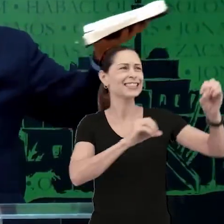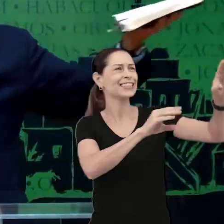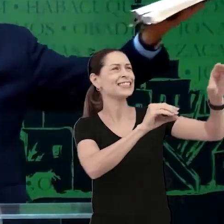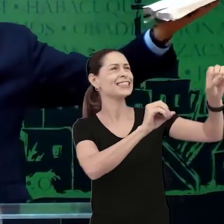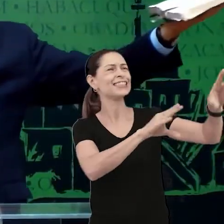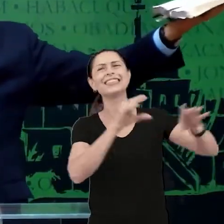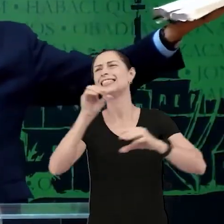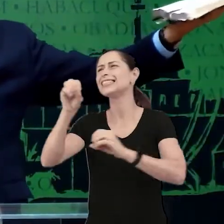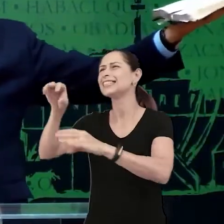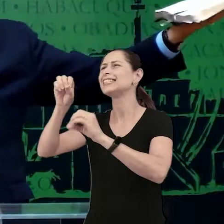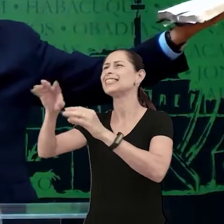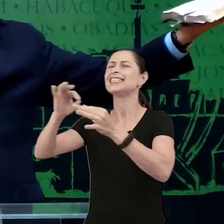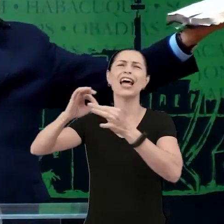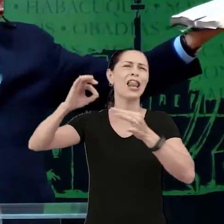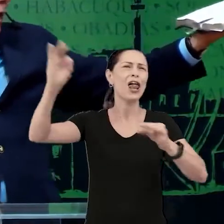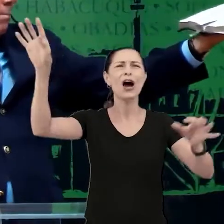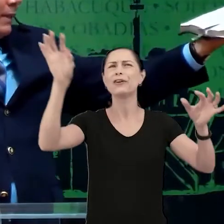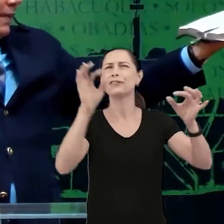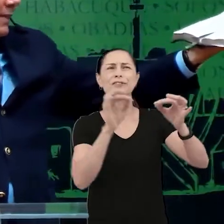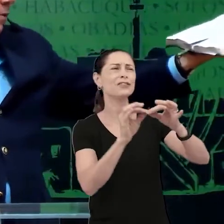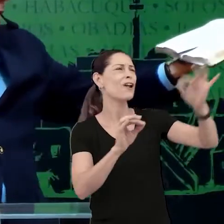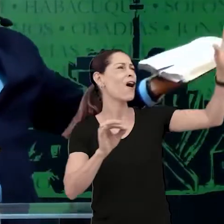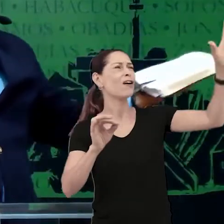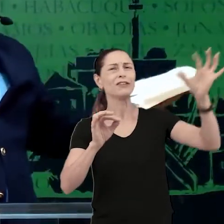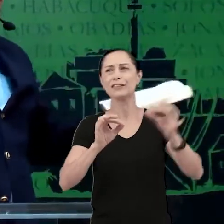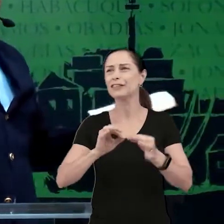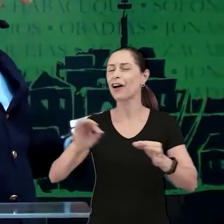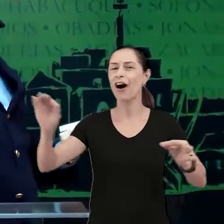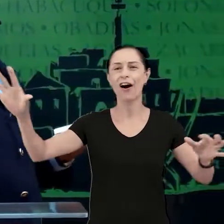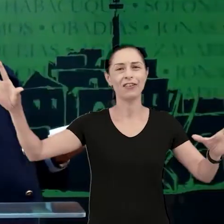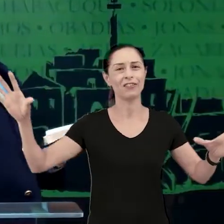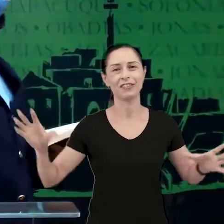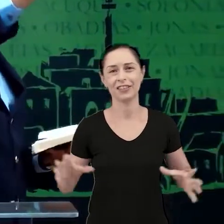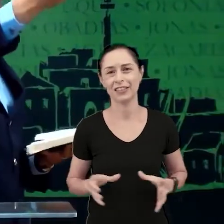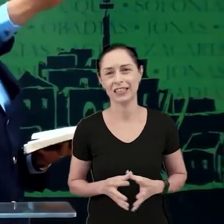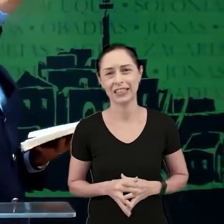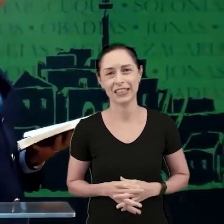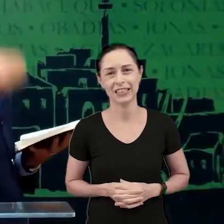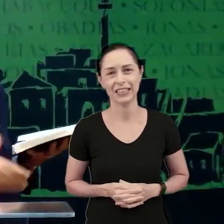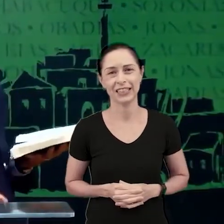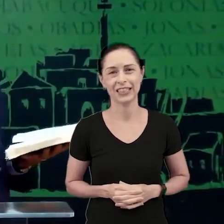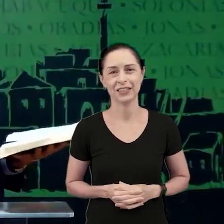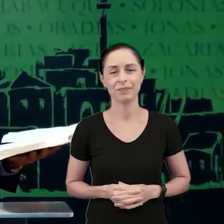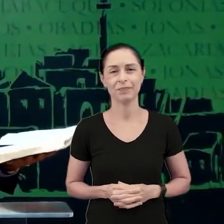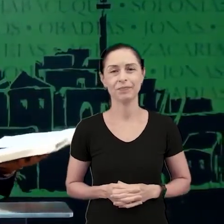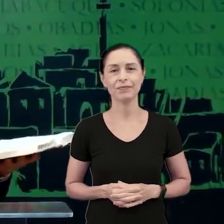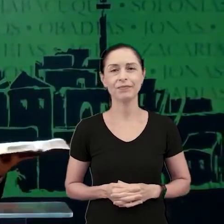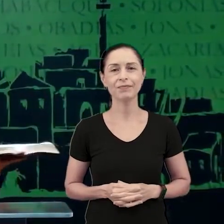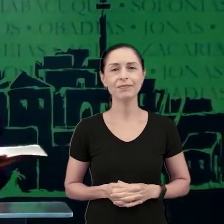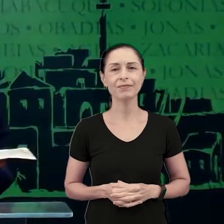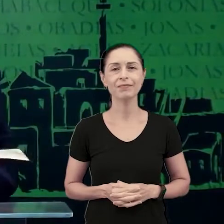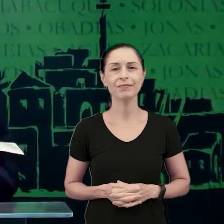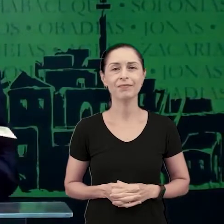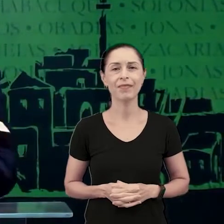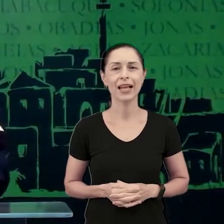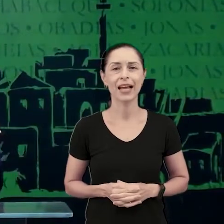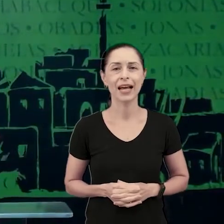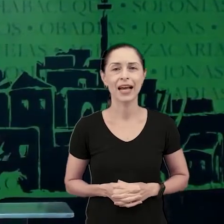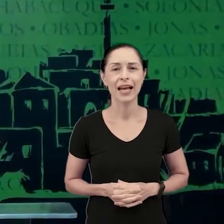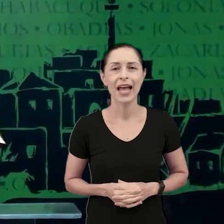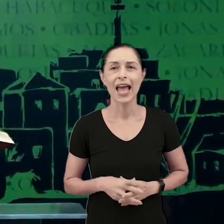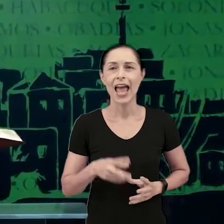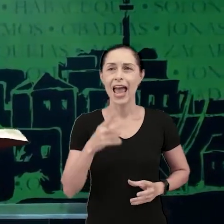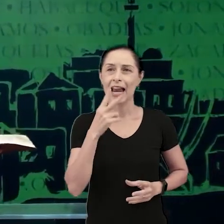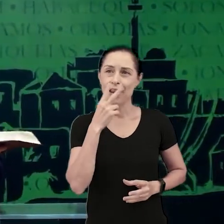que leva os limites da sua habitação para além das outras fronteiras outrora conhecidas. Ele olha para a